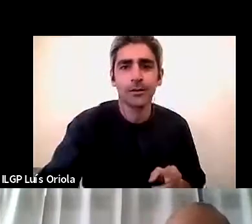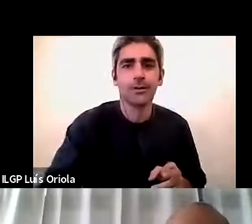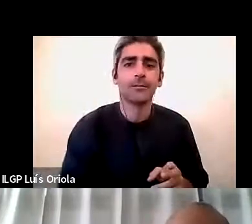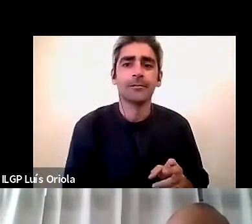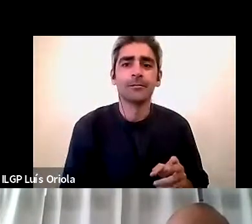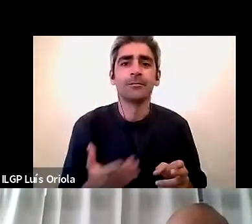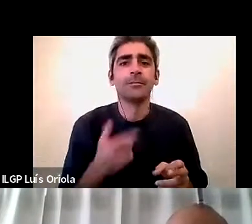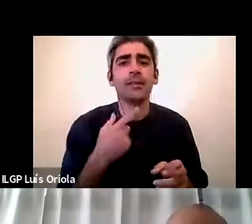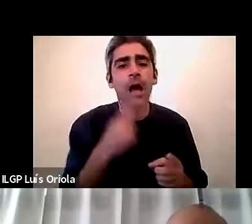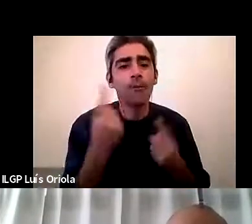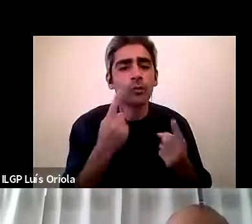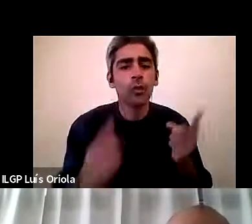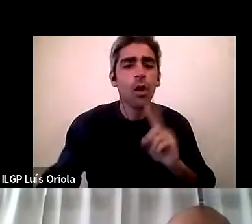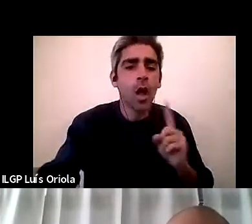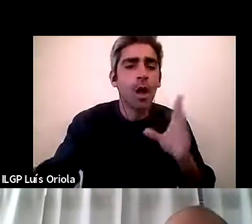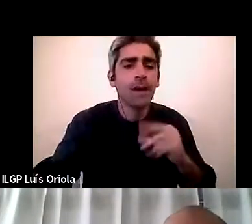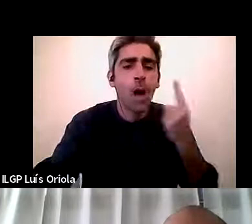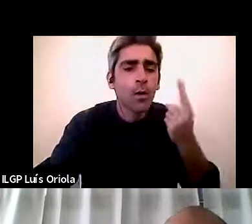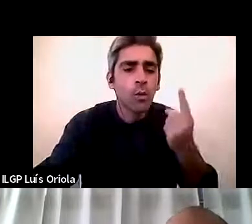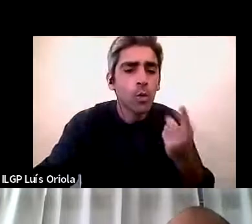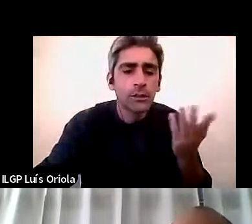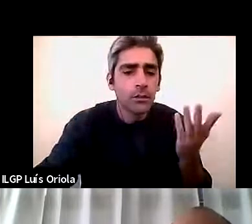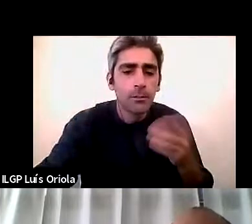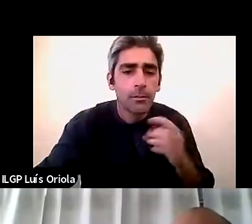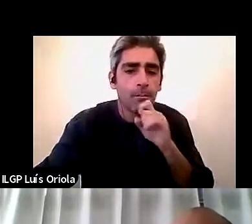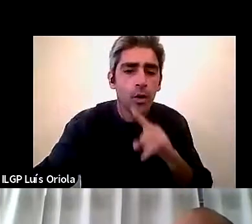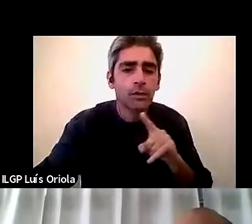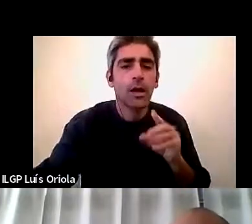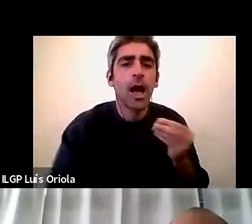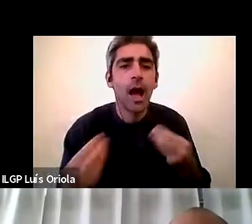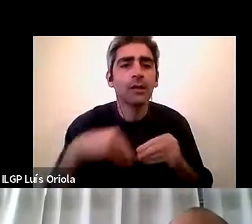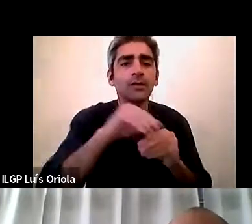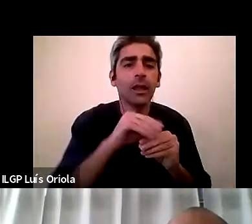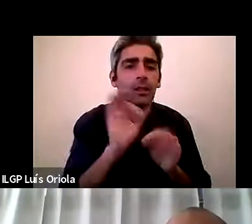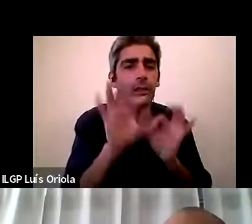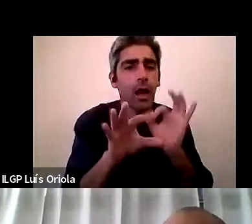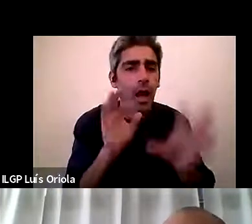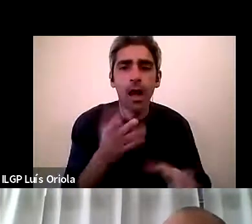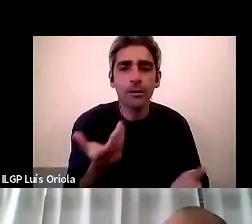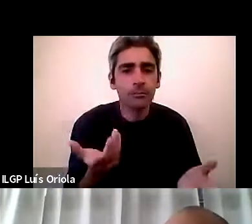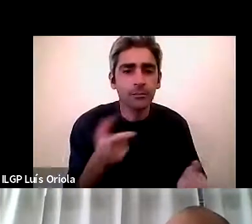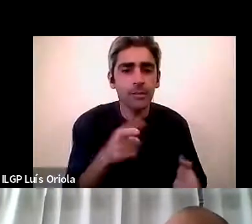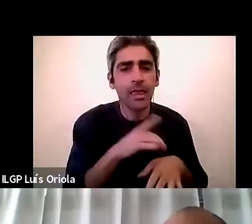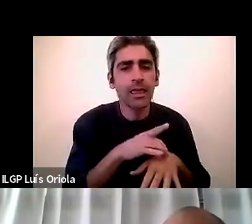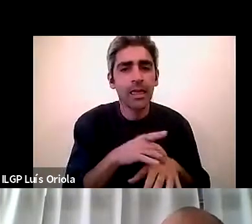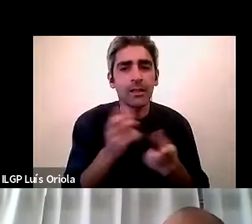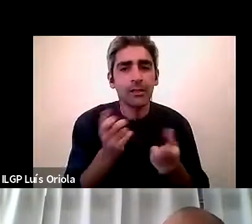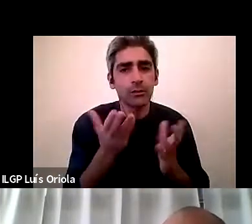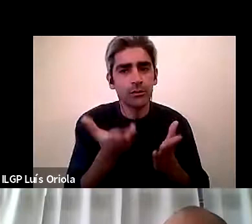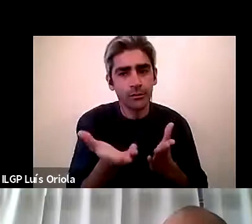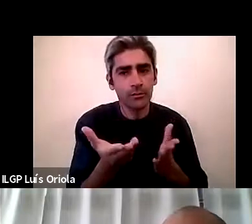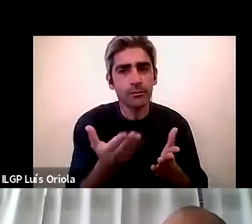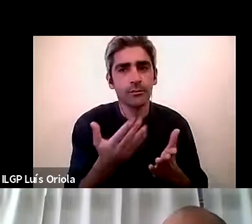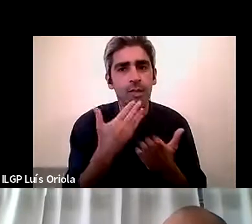tem mais alguma ferramenta que possa acrescentar e que este guia disponibiliza